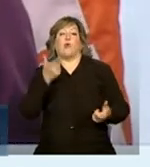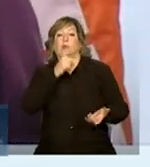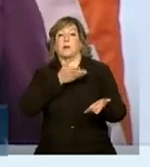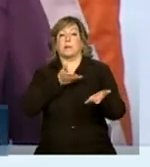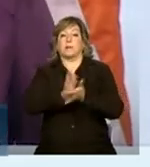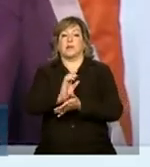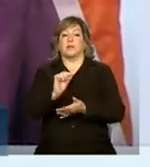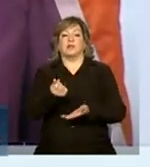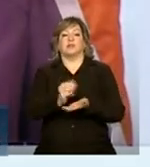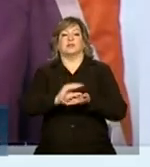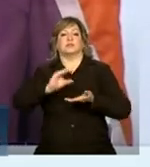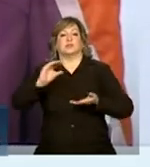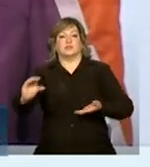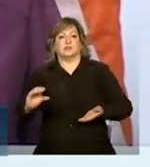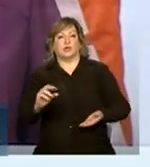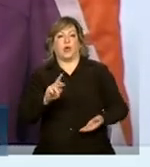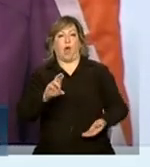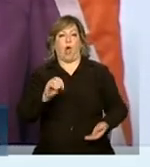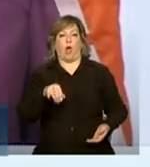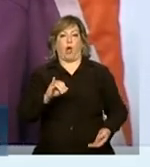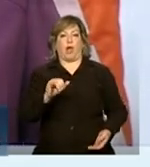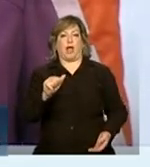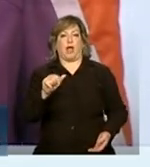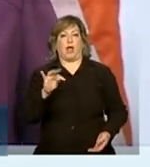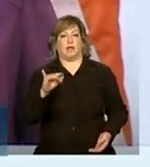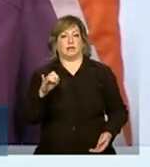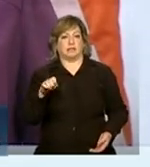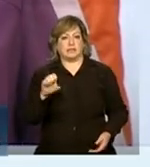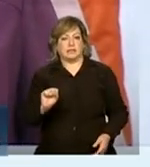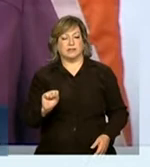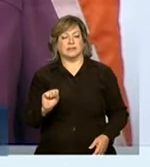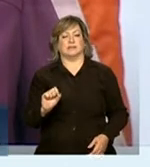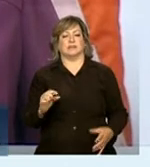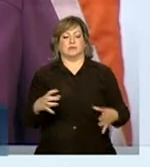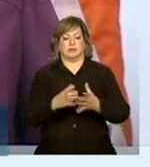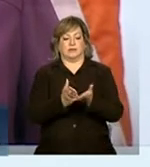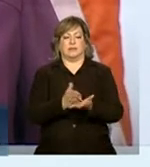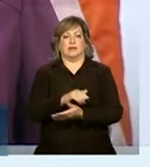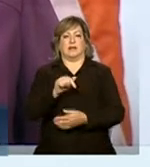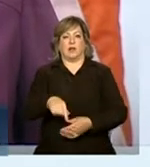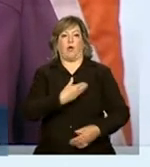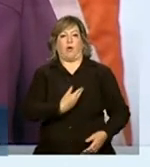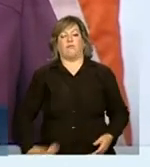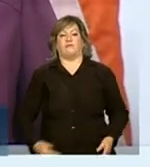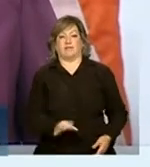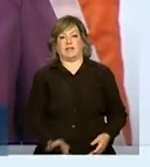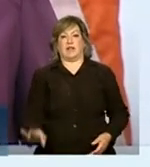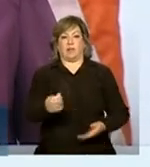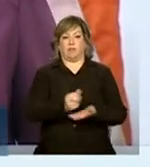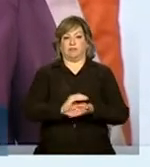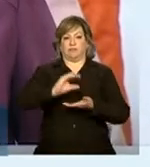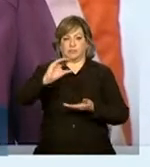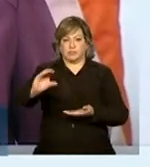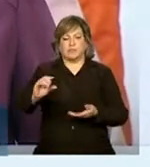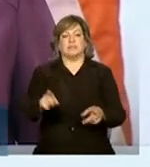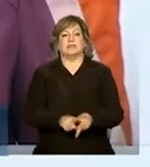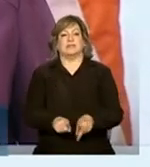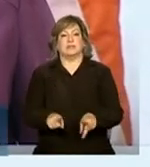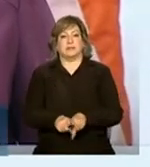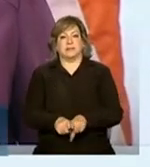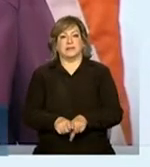da destinação dos royalties, da parte dos royalties do governo federal e